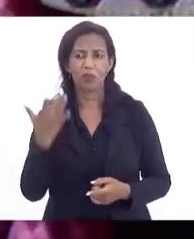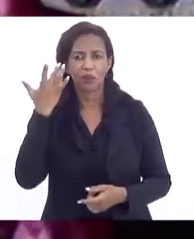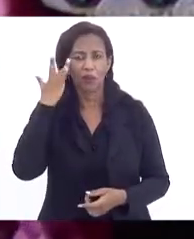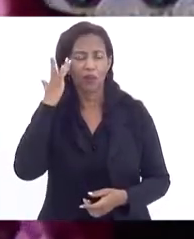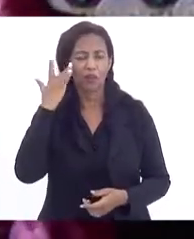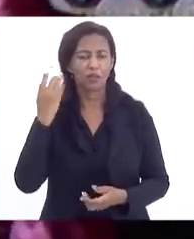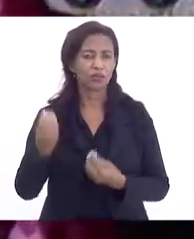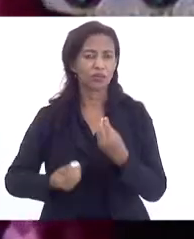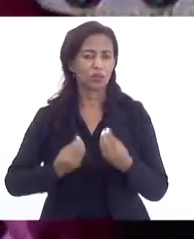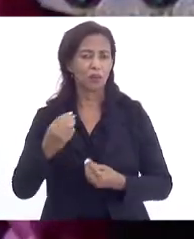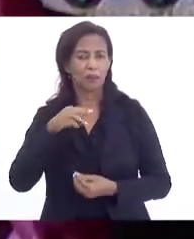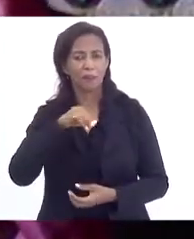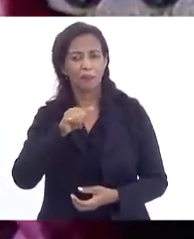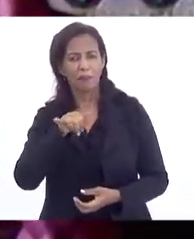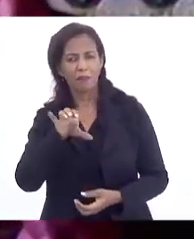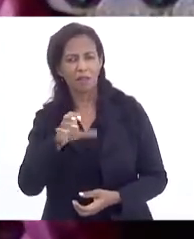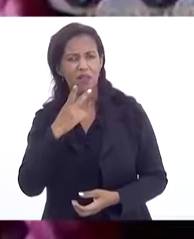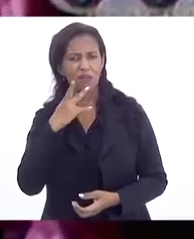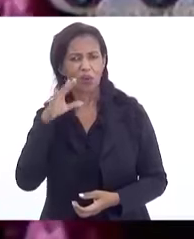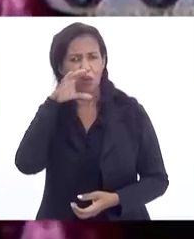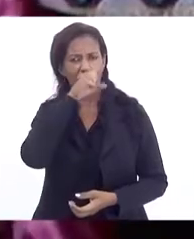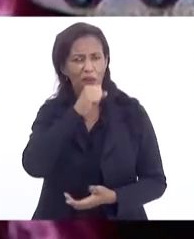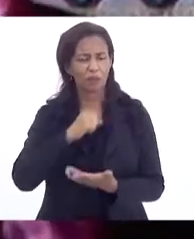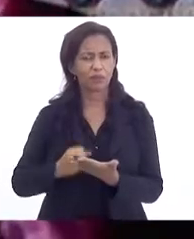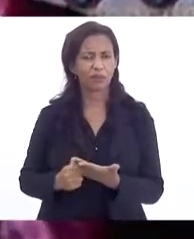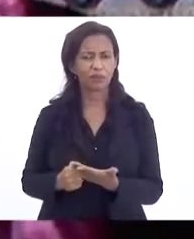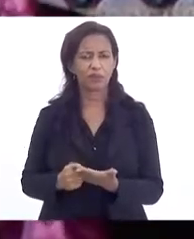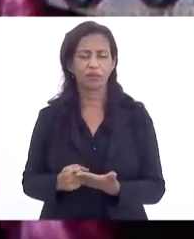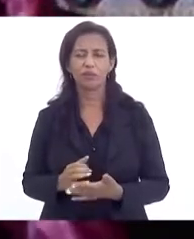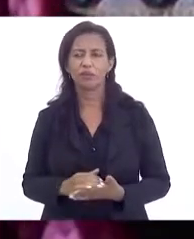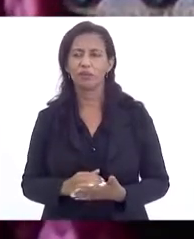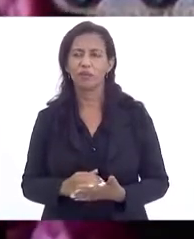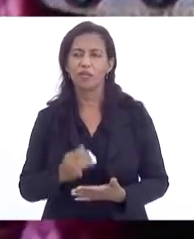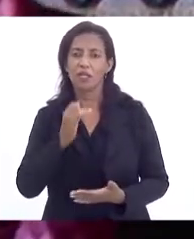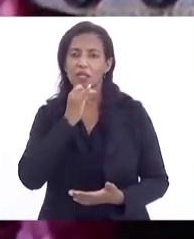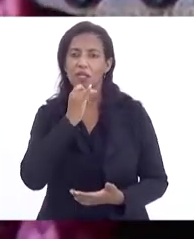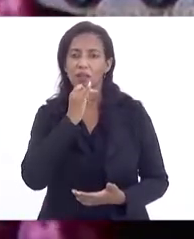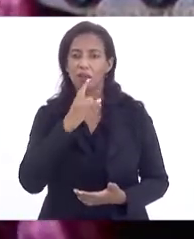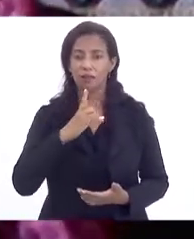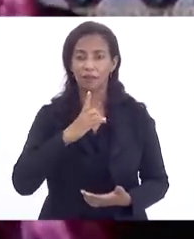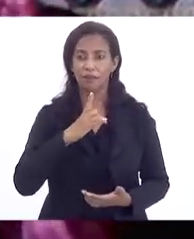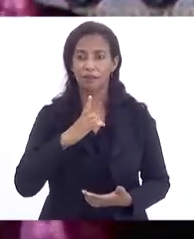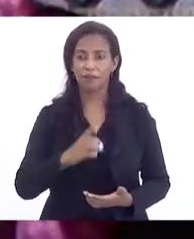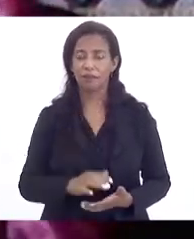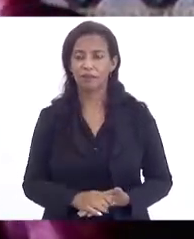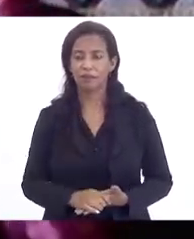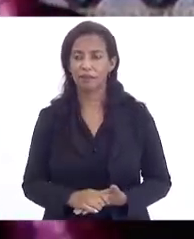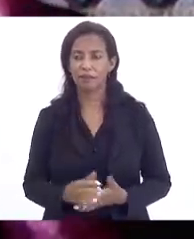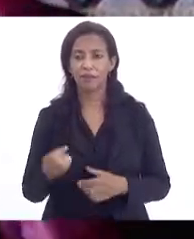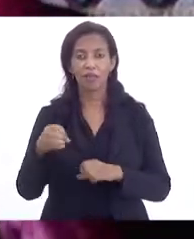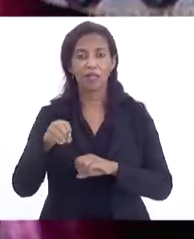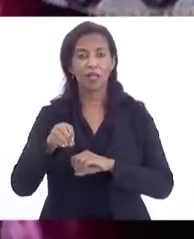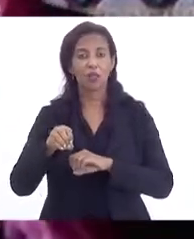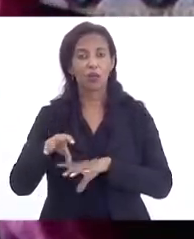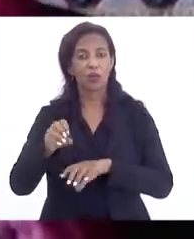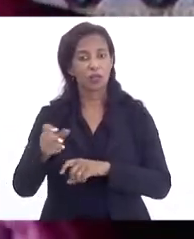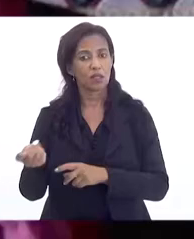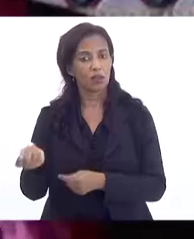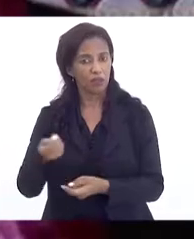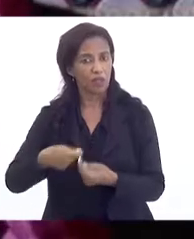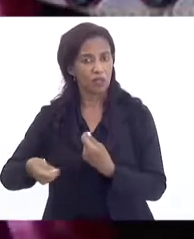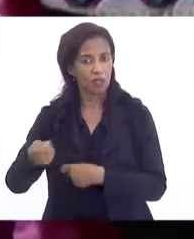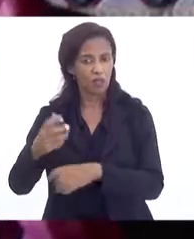acho que, como o Mink, eu acho que falou bem rapidamente, né? A gente, por exemplo, tem educação financeira, por